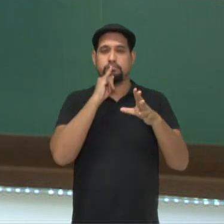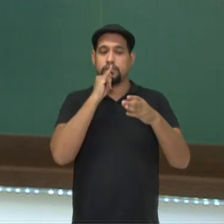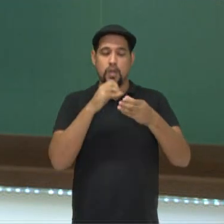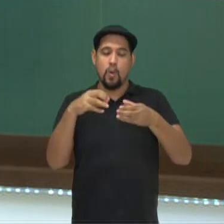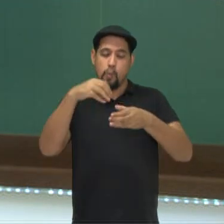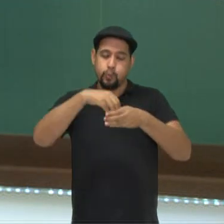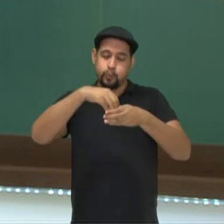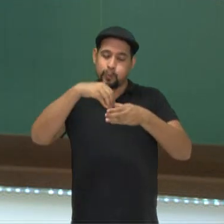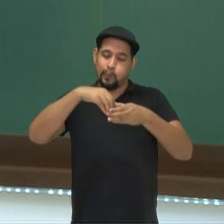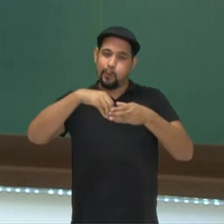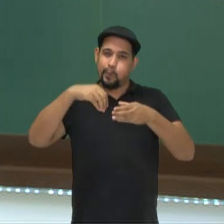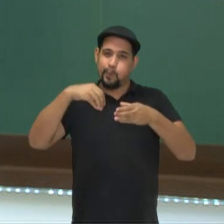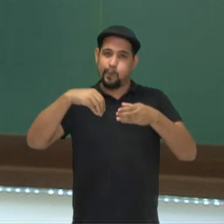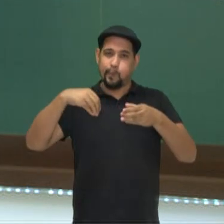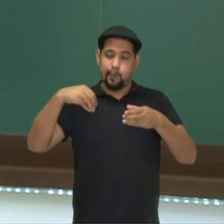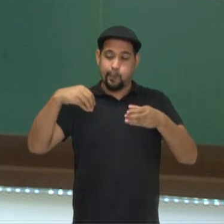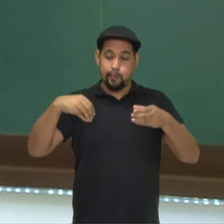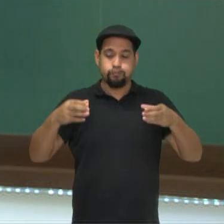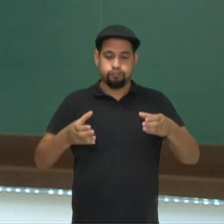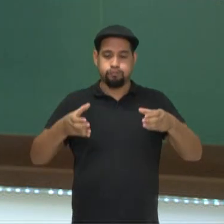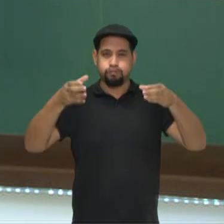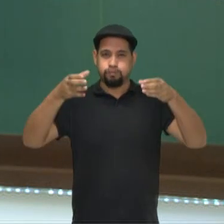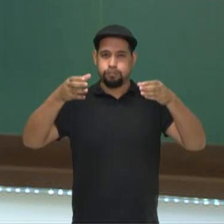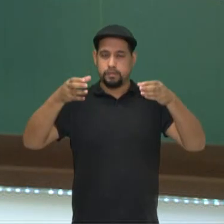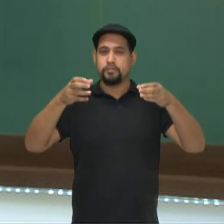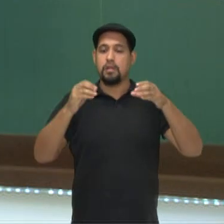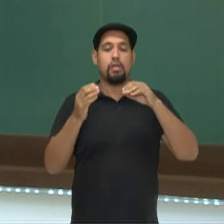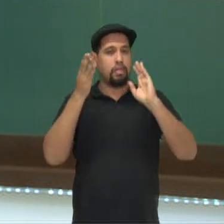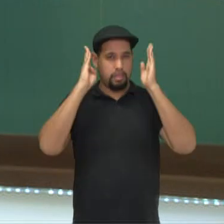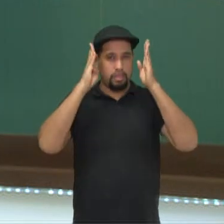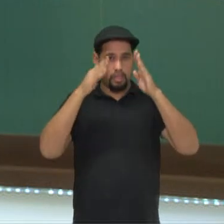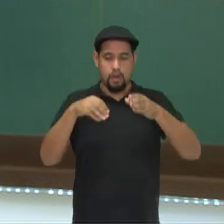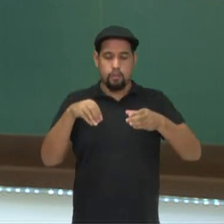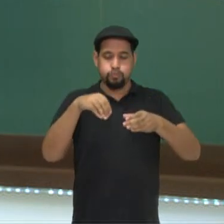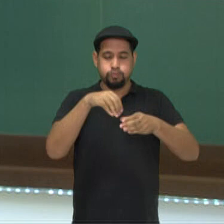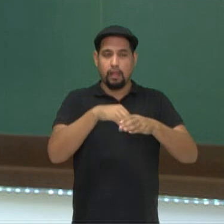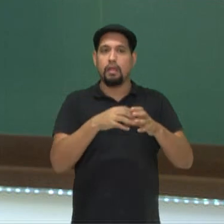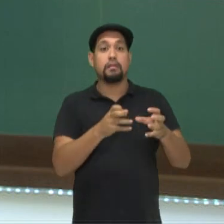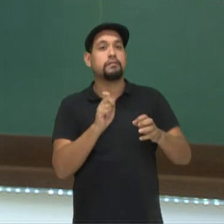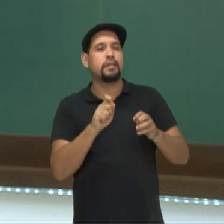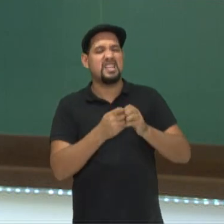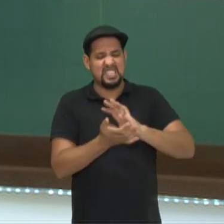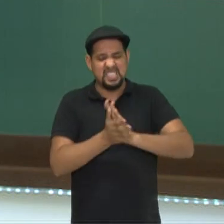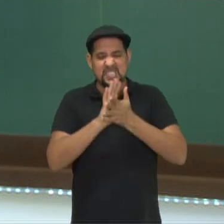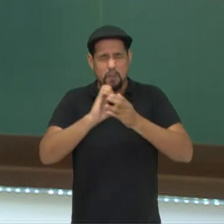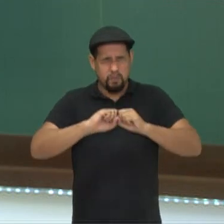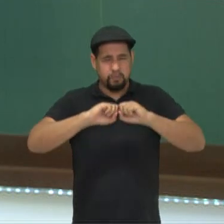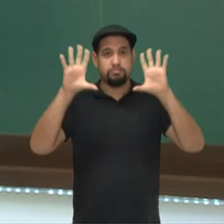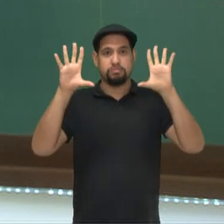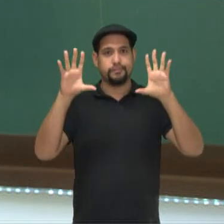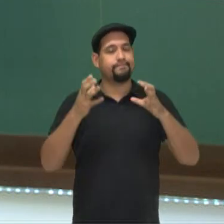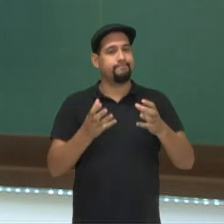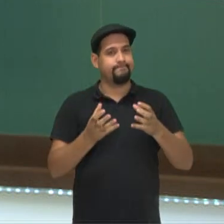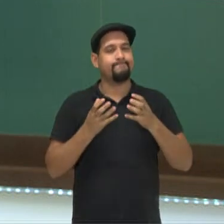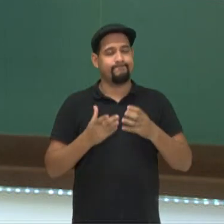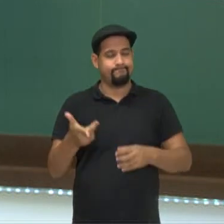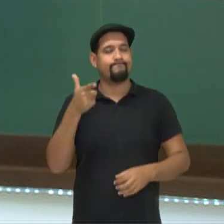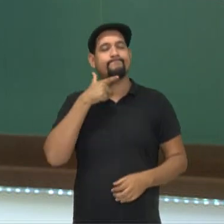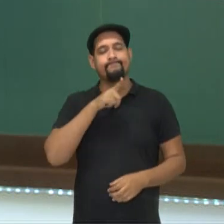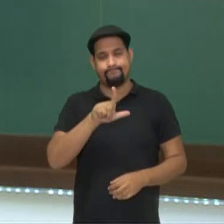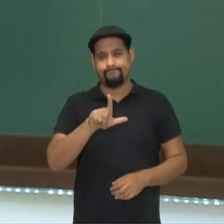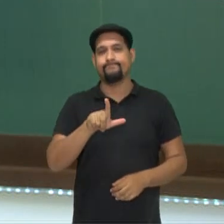do prédio onde estava o primeiro-ministro. Ou seja, a intenção dele era destruir, e foi o que ele